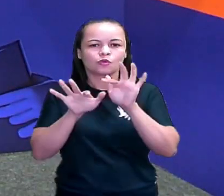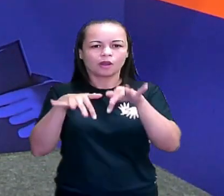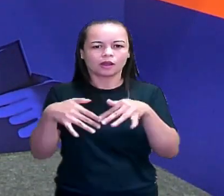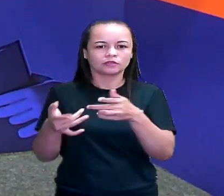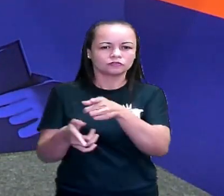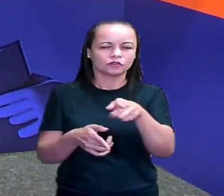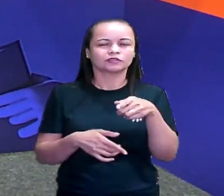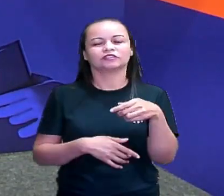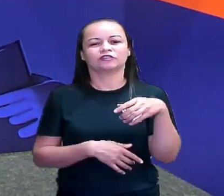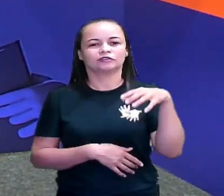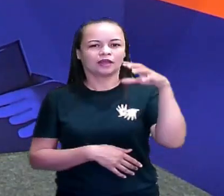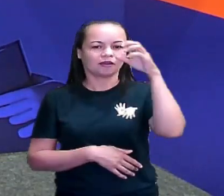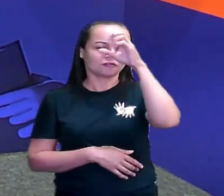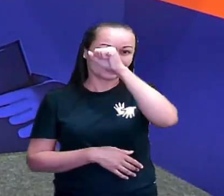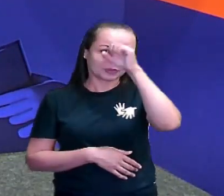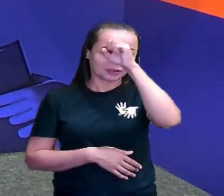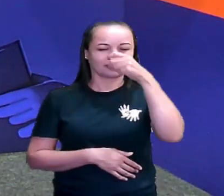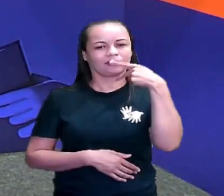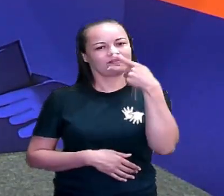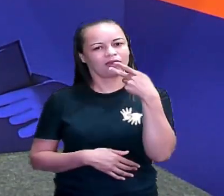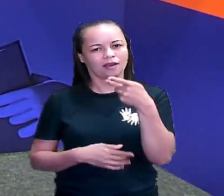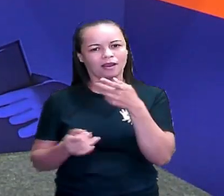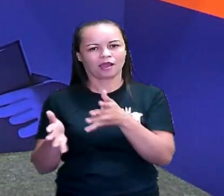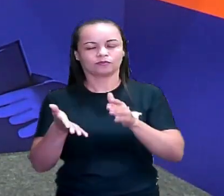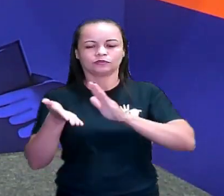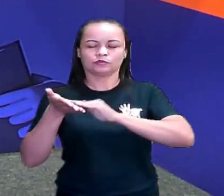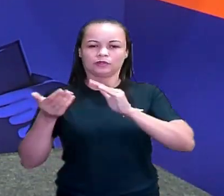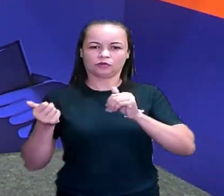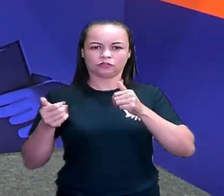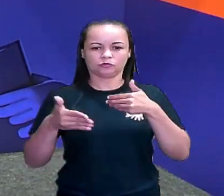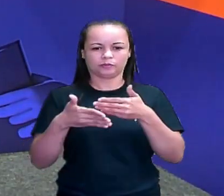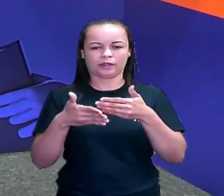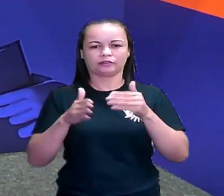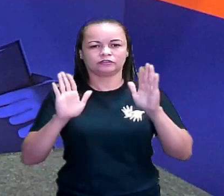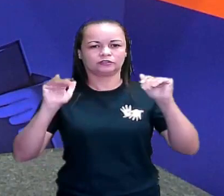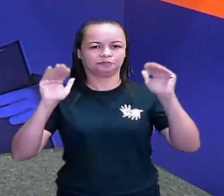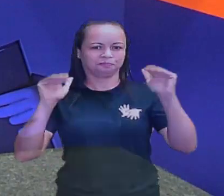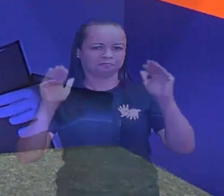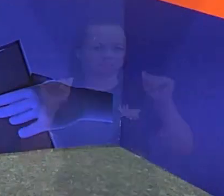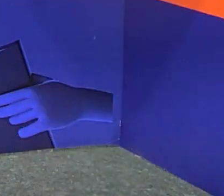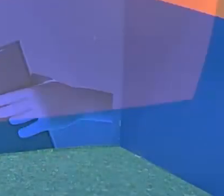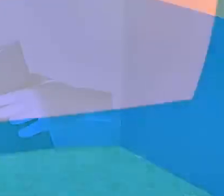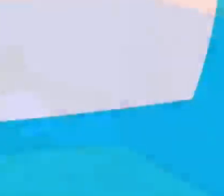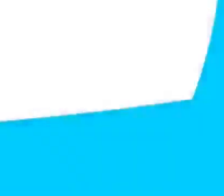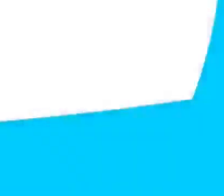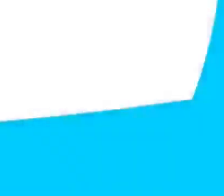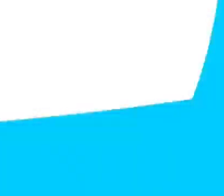sabendo falar alguma coisa de espanhol, tá certo? Espero vocês na próxima. Tchau!